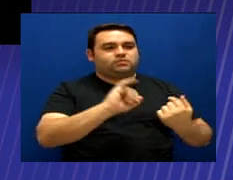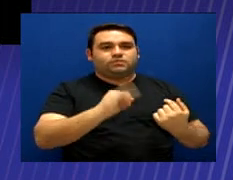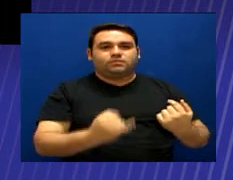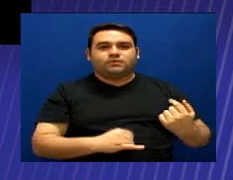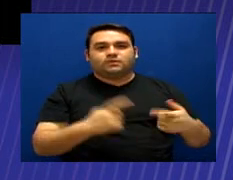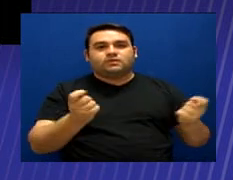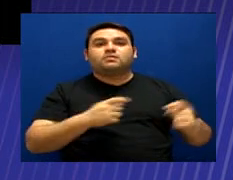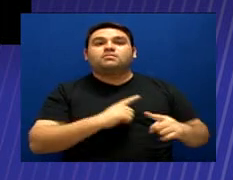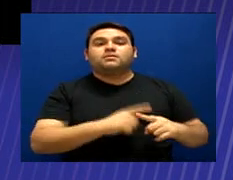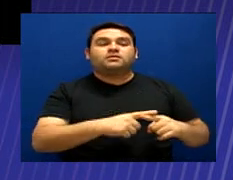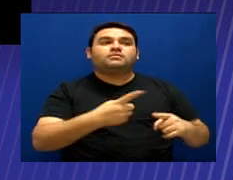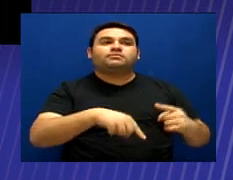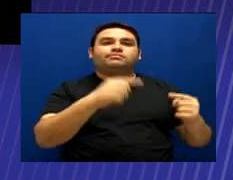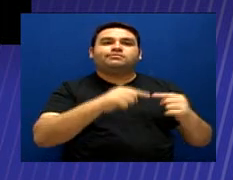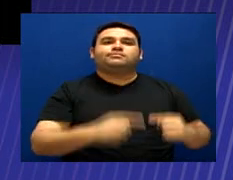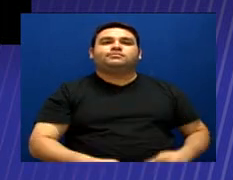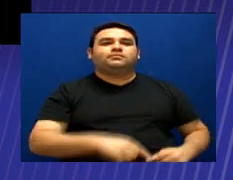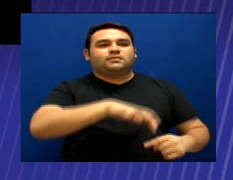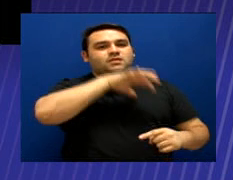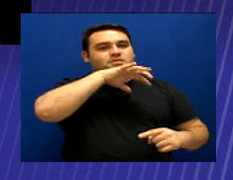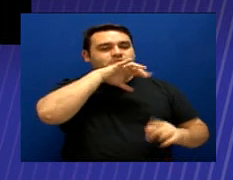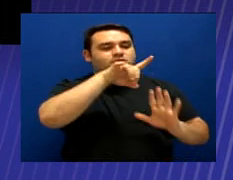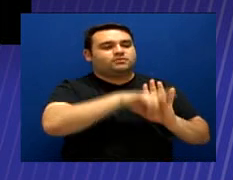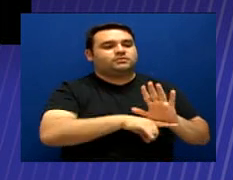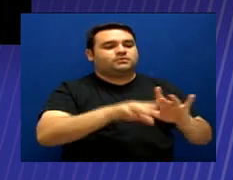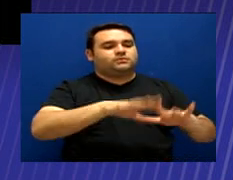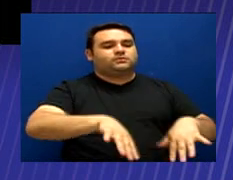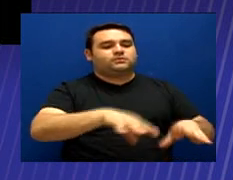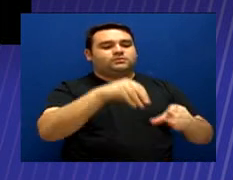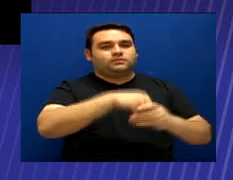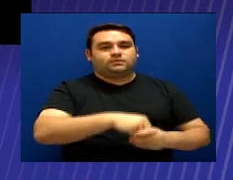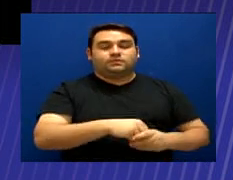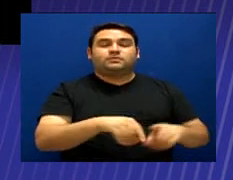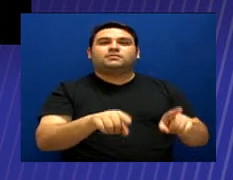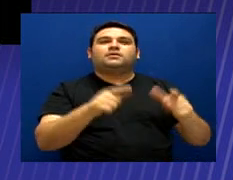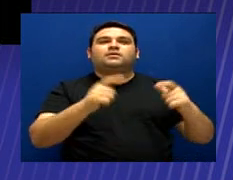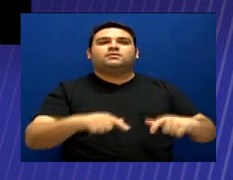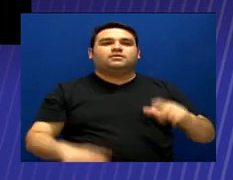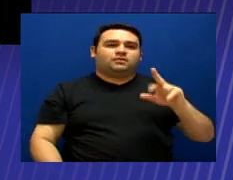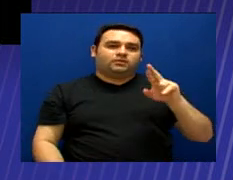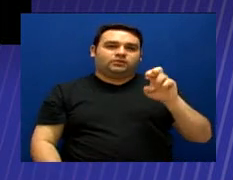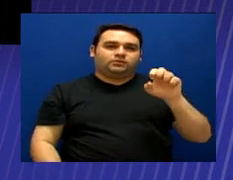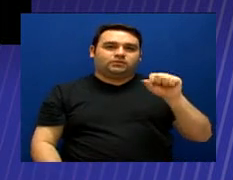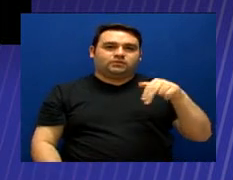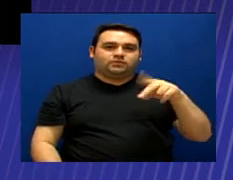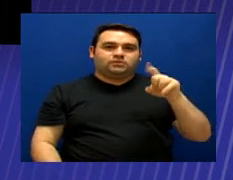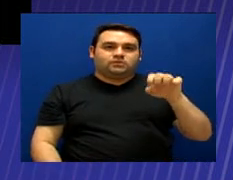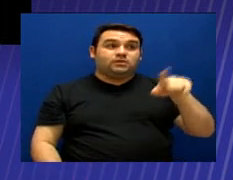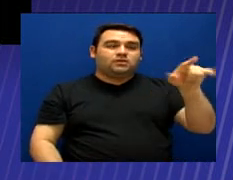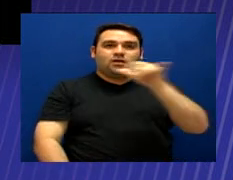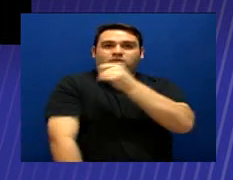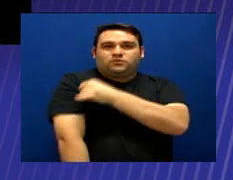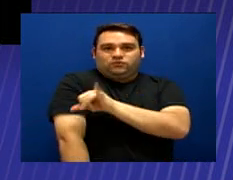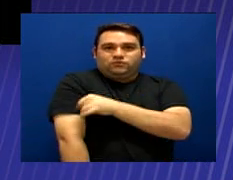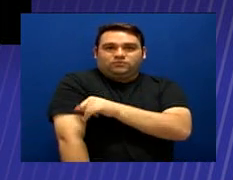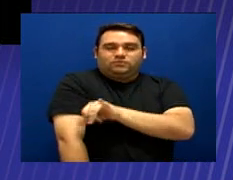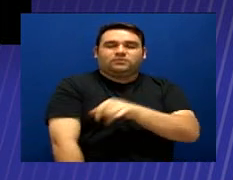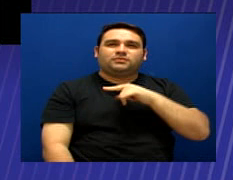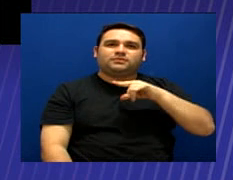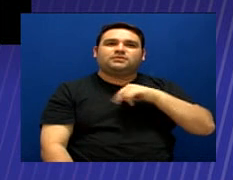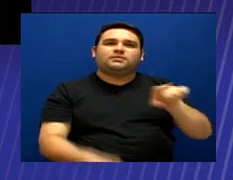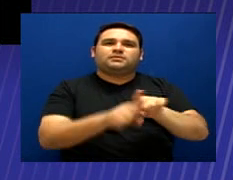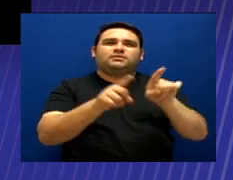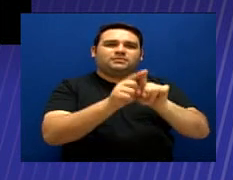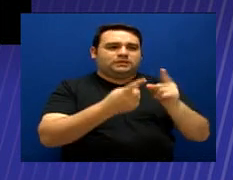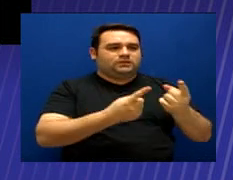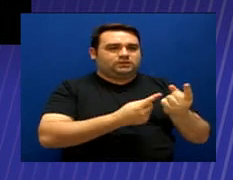esses valores para poder investir no direito animal aqui na cidade. Em Resende, no Rio de Janeiro, eles criaram esse tipo